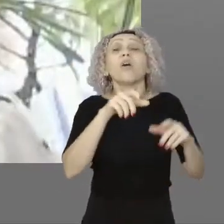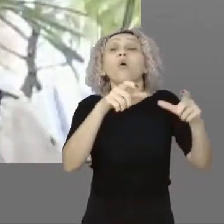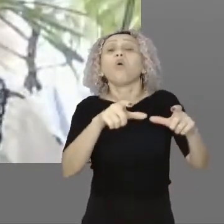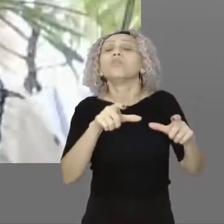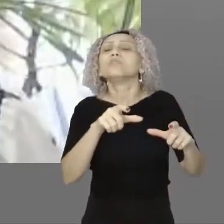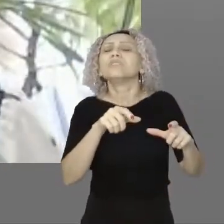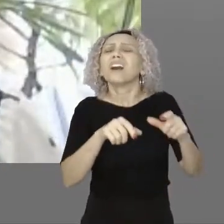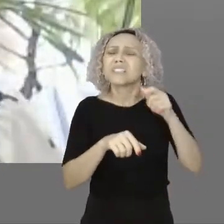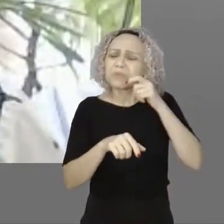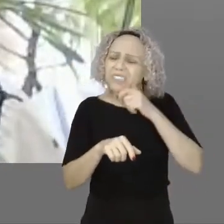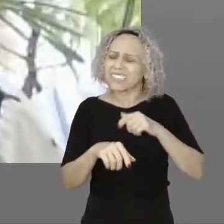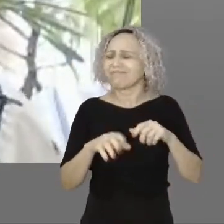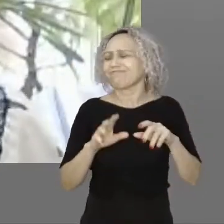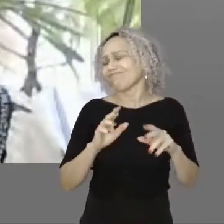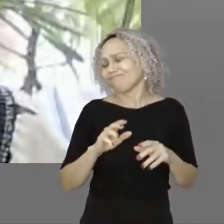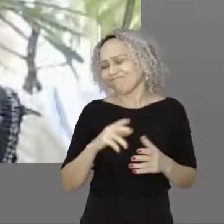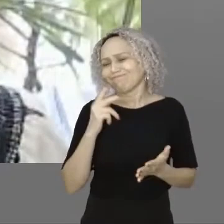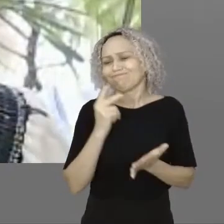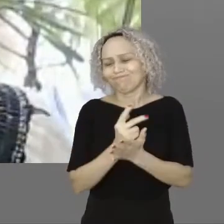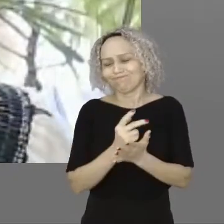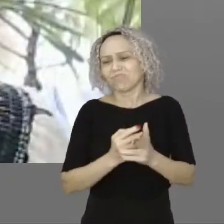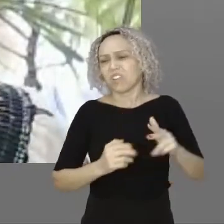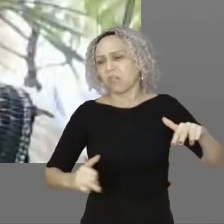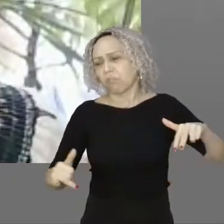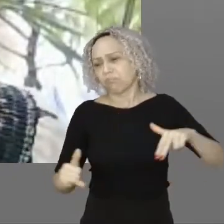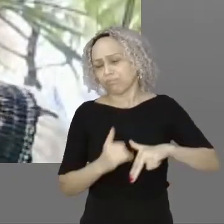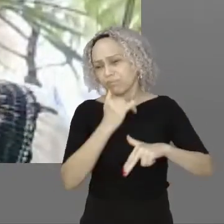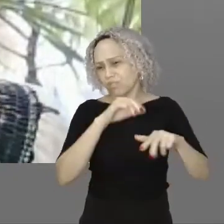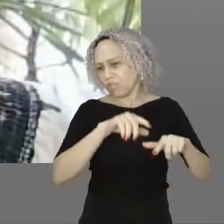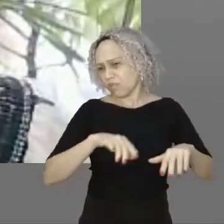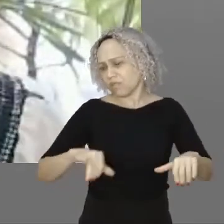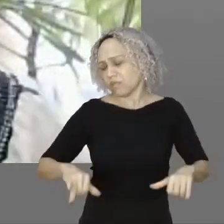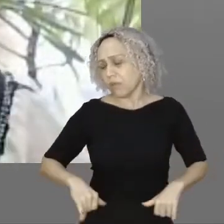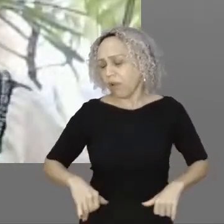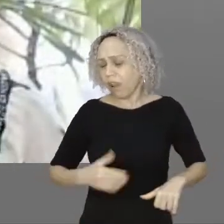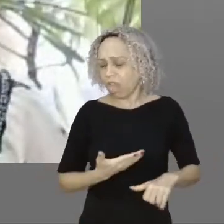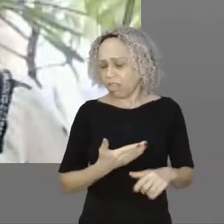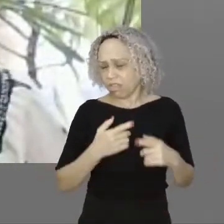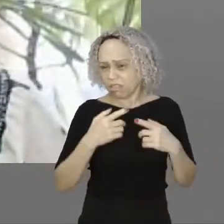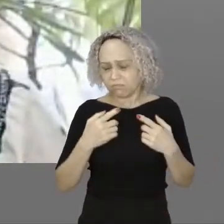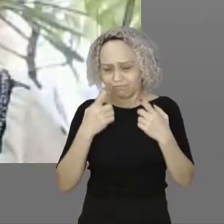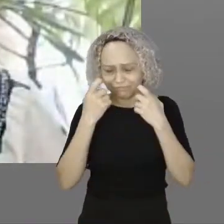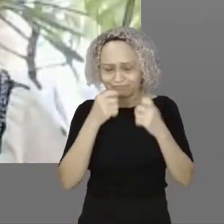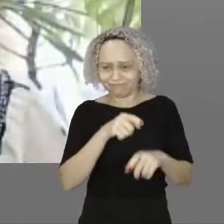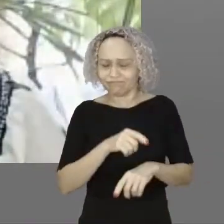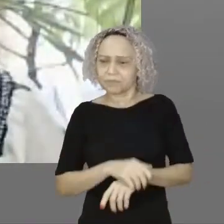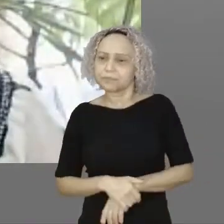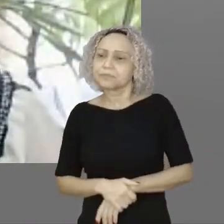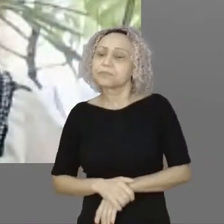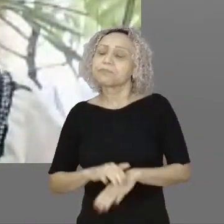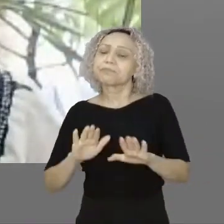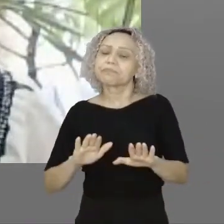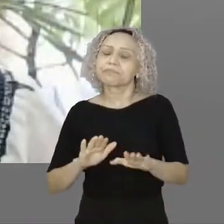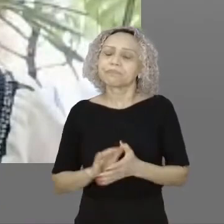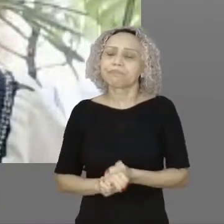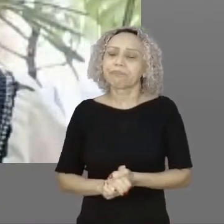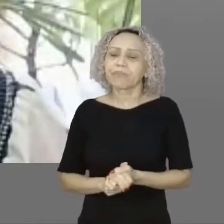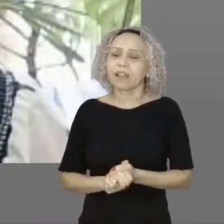áreas, no que diz respeito à igualdade, no que diz respeito ao enfrentamento à violência. Estamos fazendo,